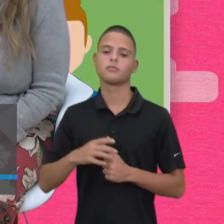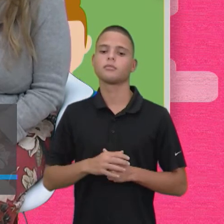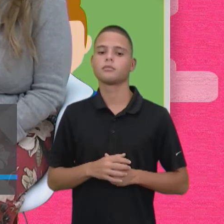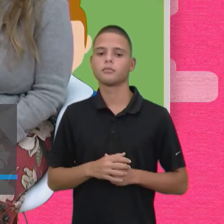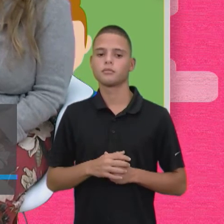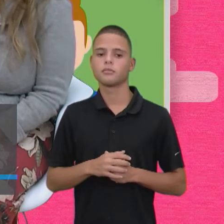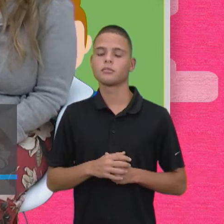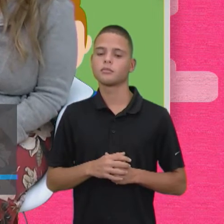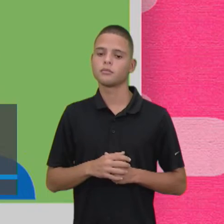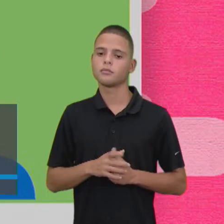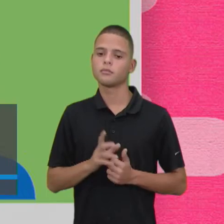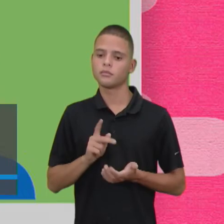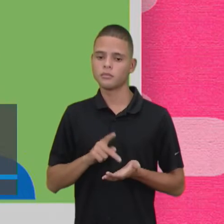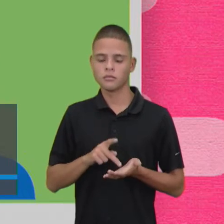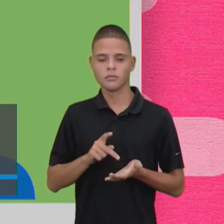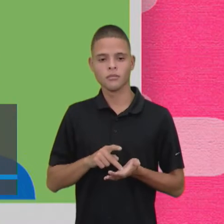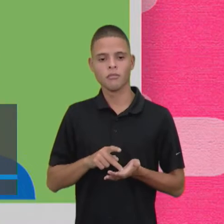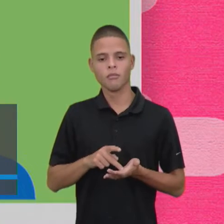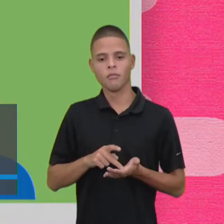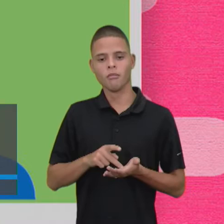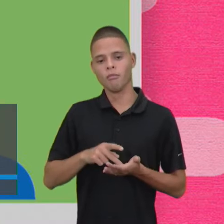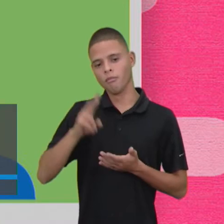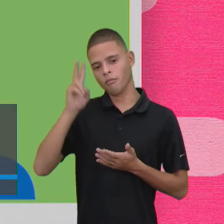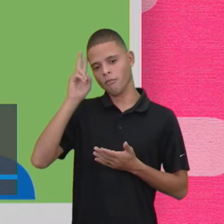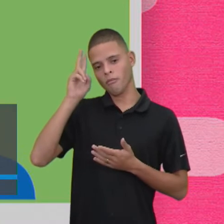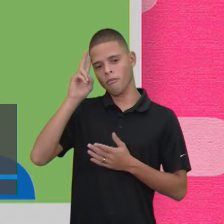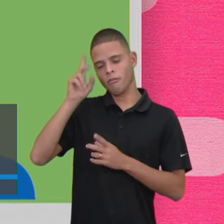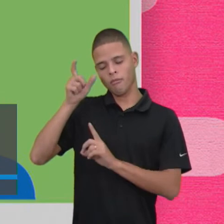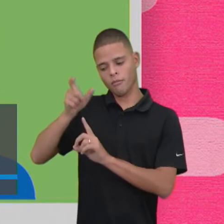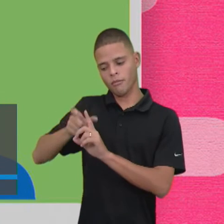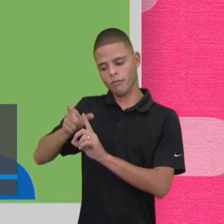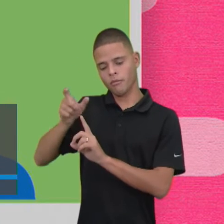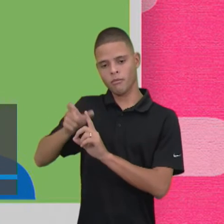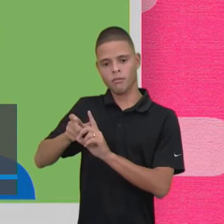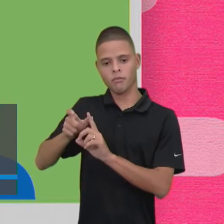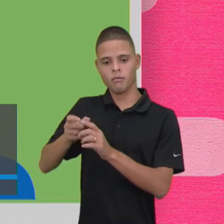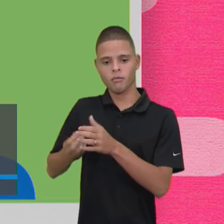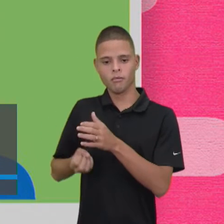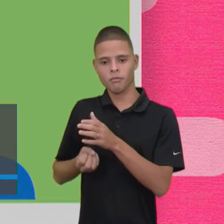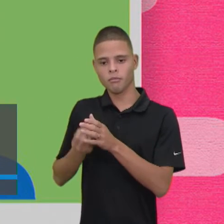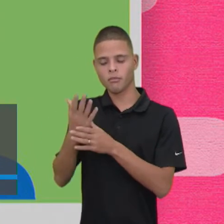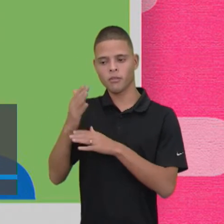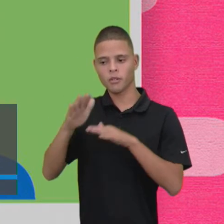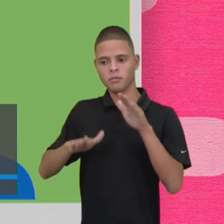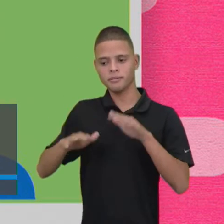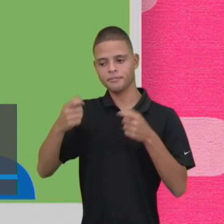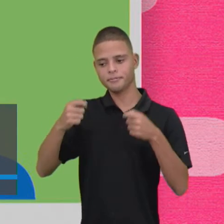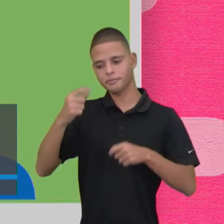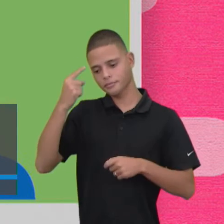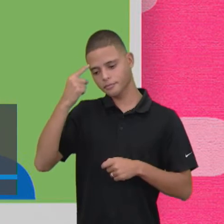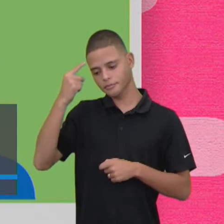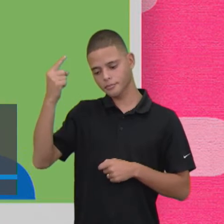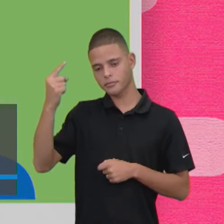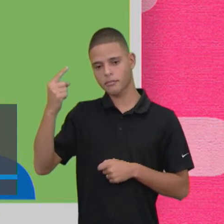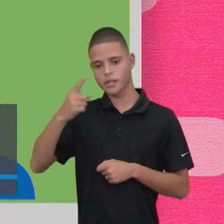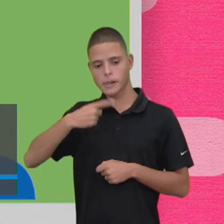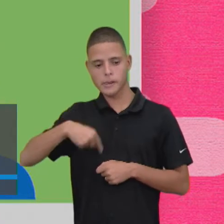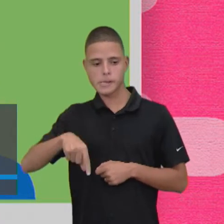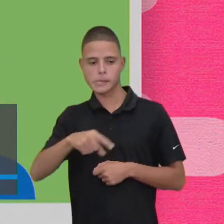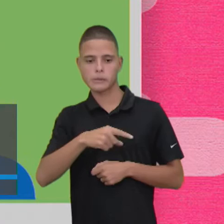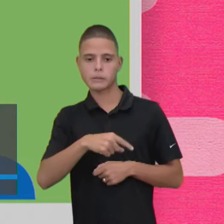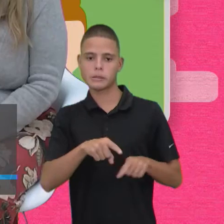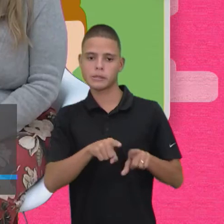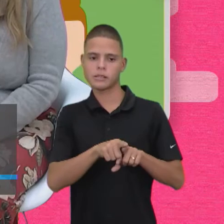verdade. Aí me lembrou até aquela historinha do Avatar, que quando a gente vai construir um avatar, a gente tem que às vezes pensar até na gente mesmo, como um avatar.